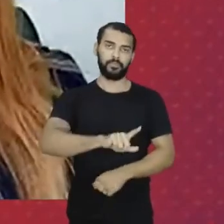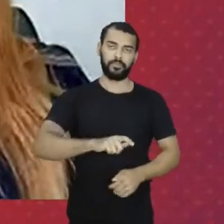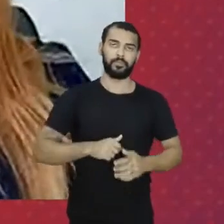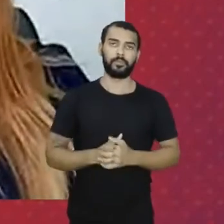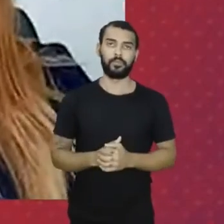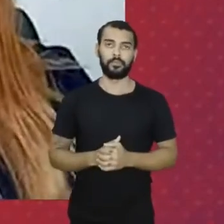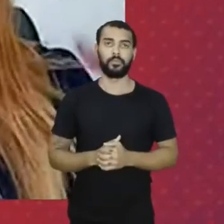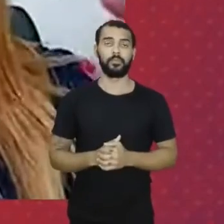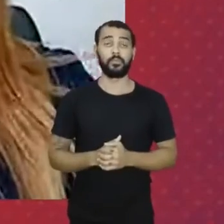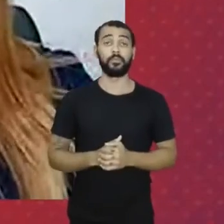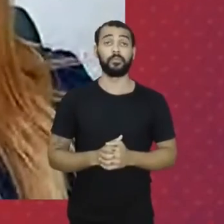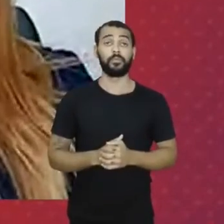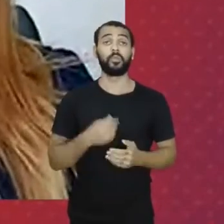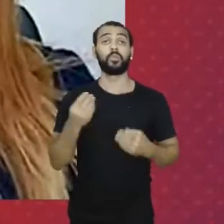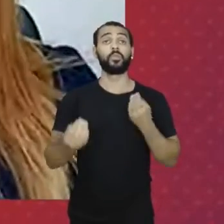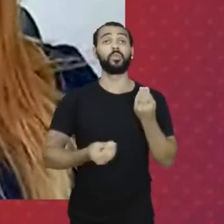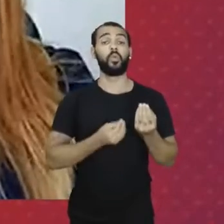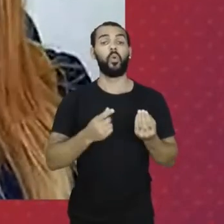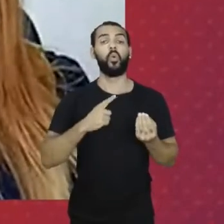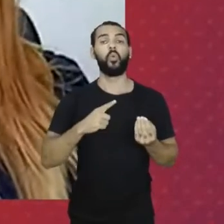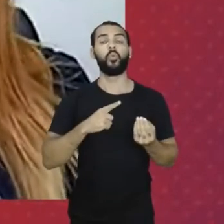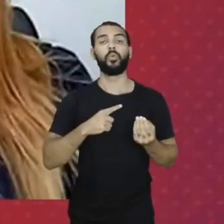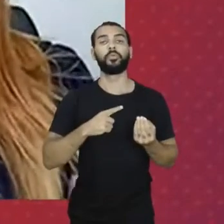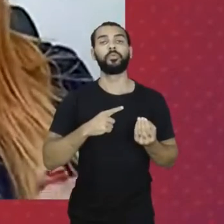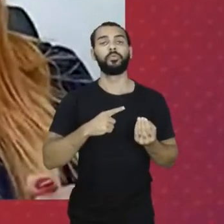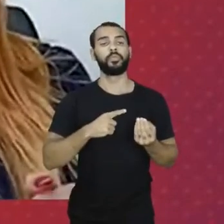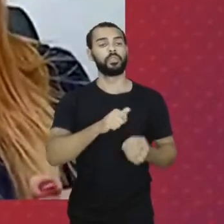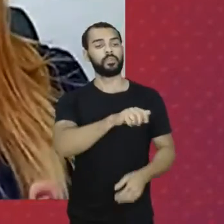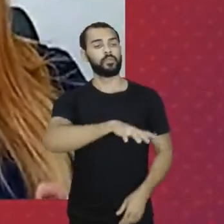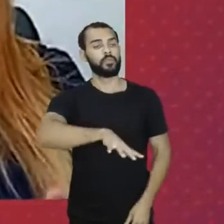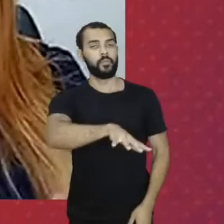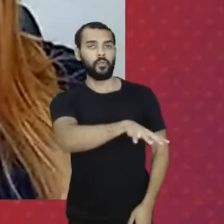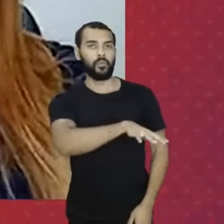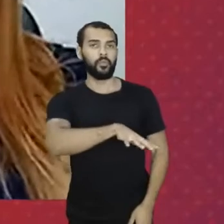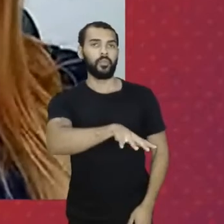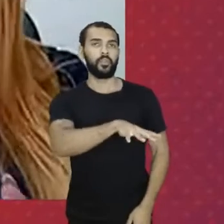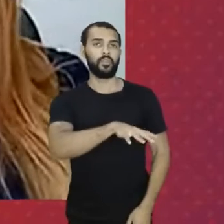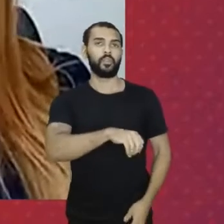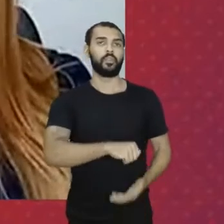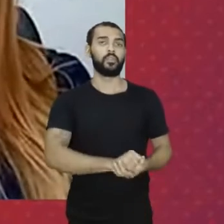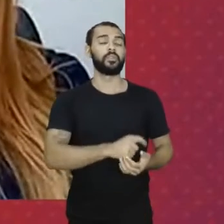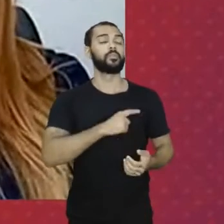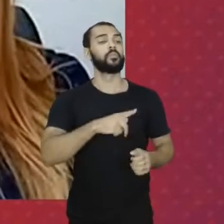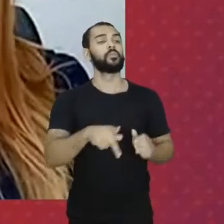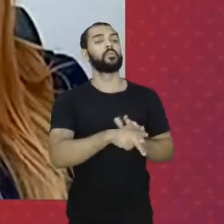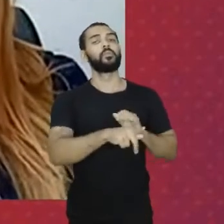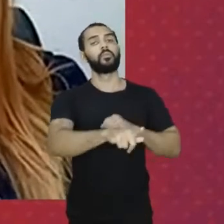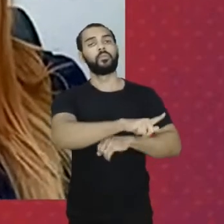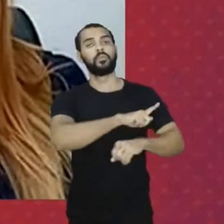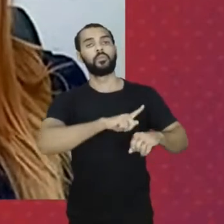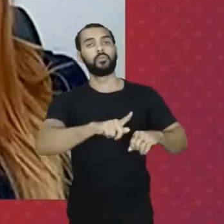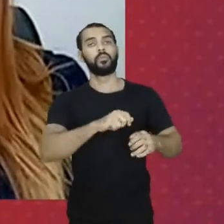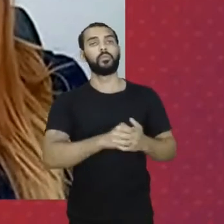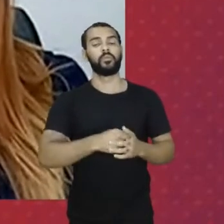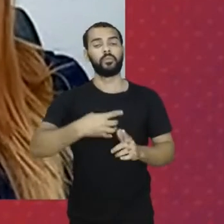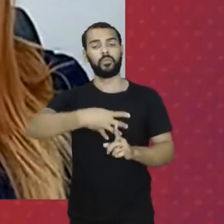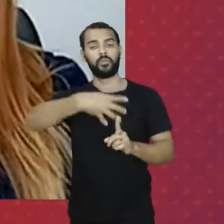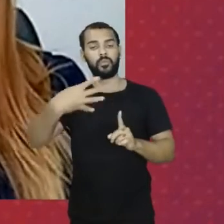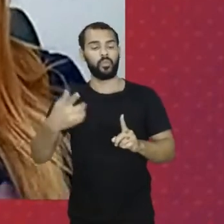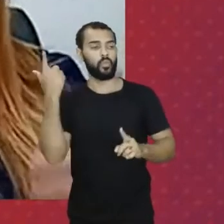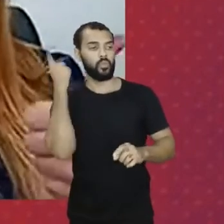faz isso construindo, né, o espaço máximo de gestão pública que a população LGBTQIA+ já